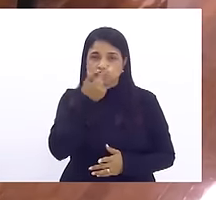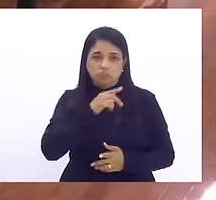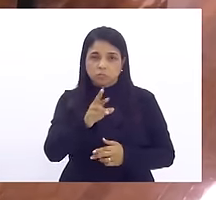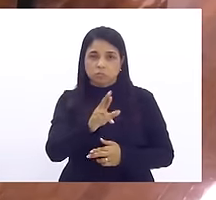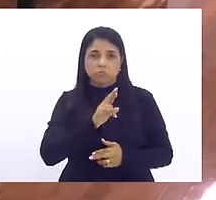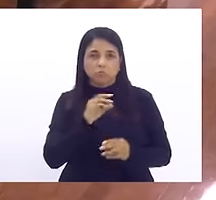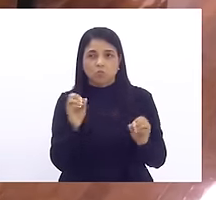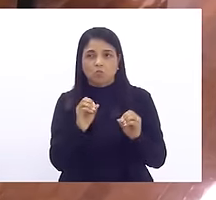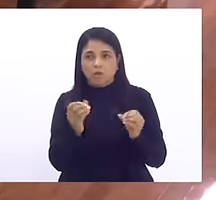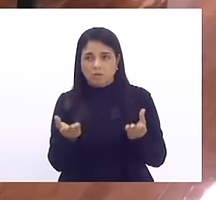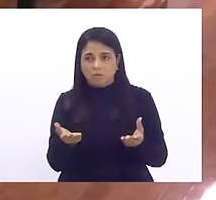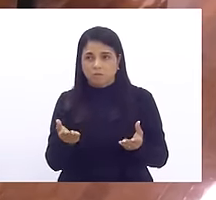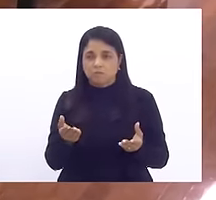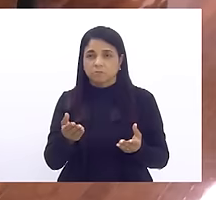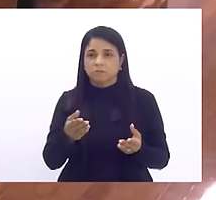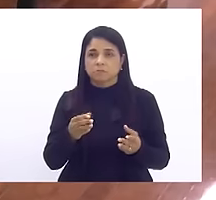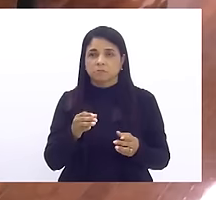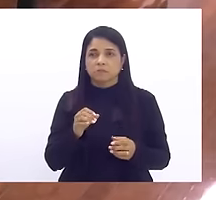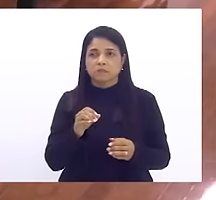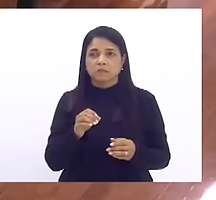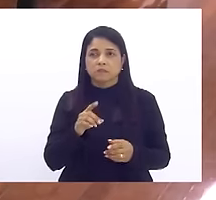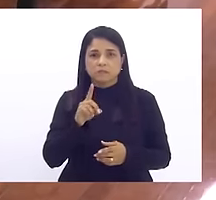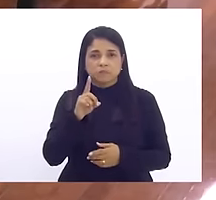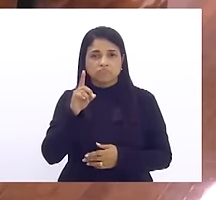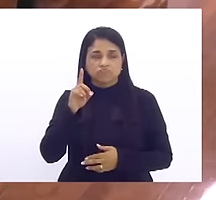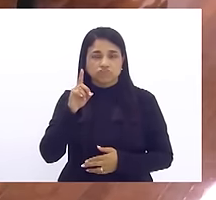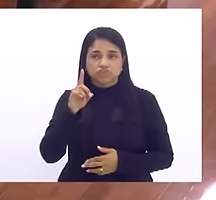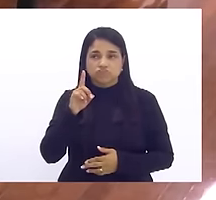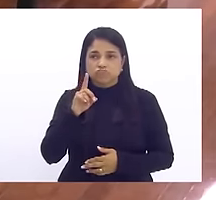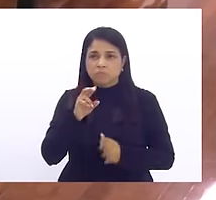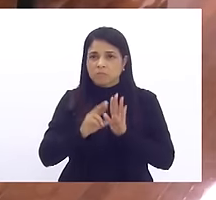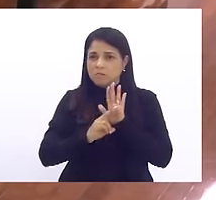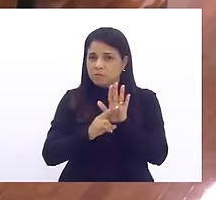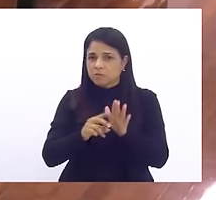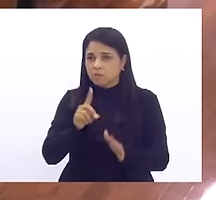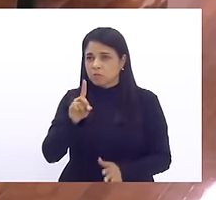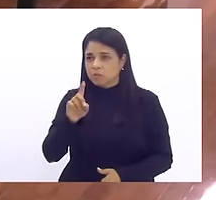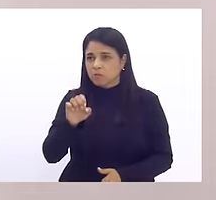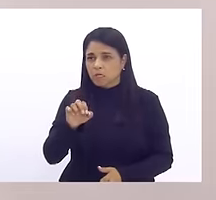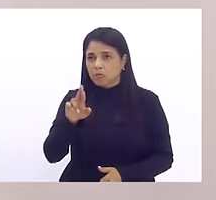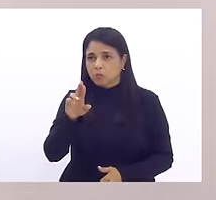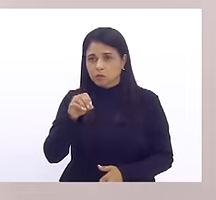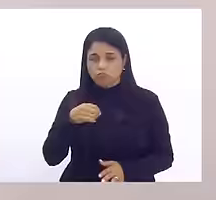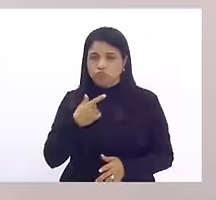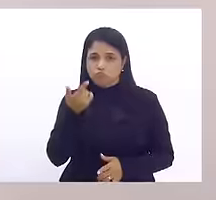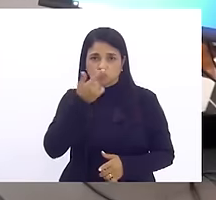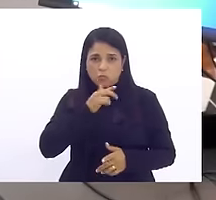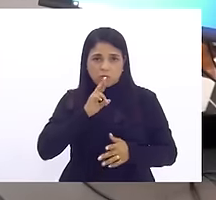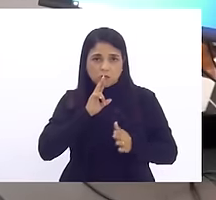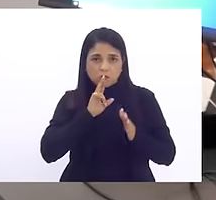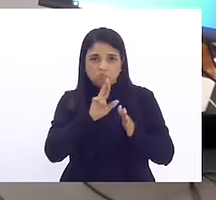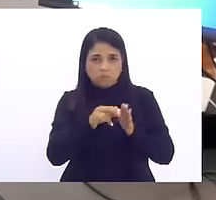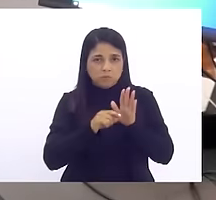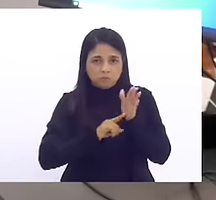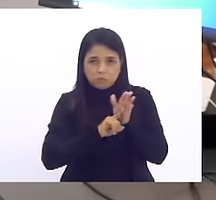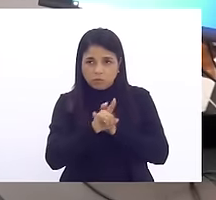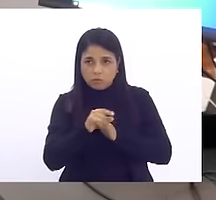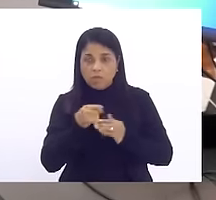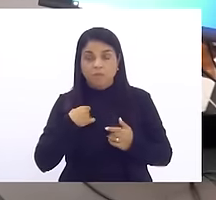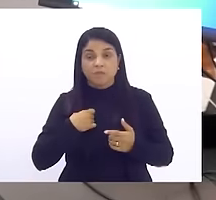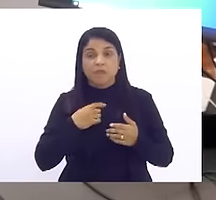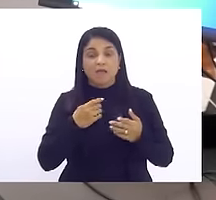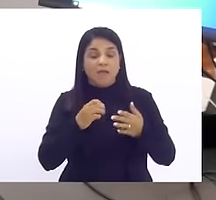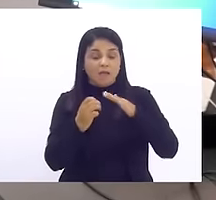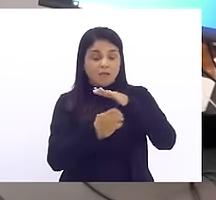dos muitos servidores do Deck que estão aí ninguém sabe responder essa pergunta Presidente tá tudo ao contrário a empresa de reboque não tem